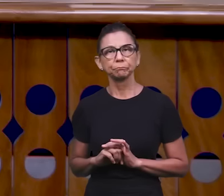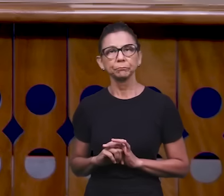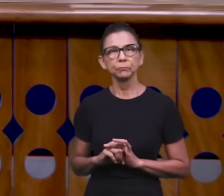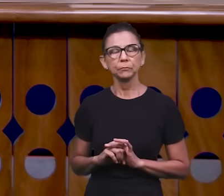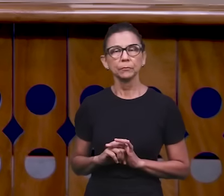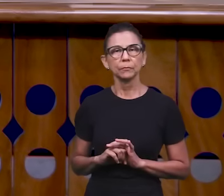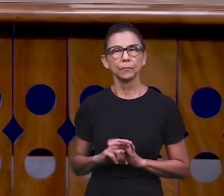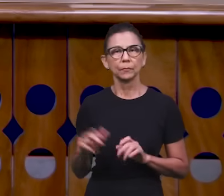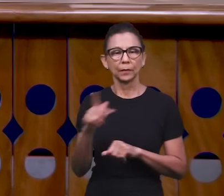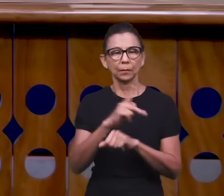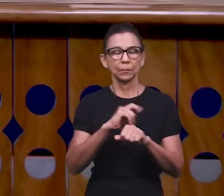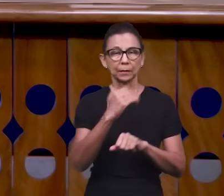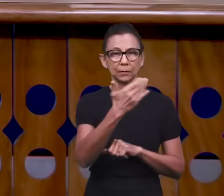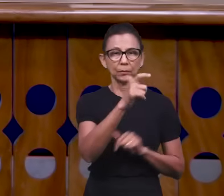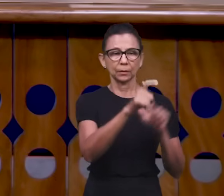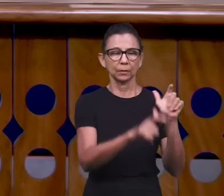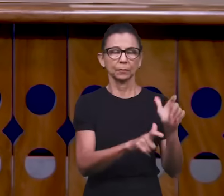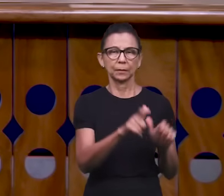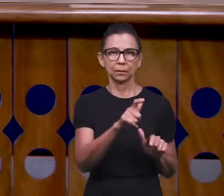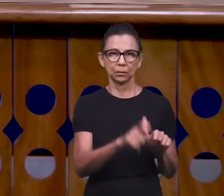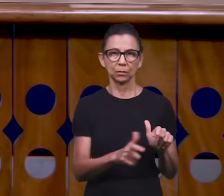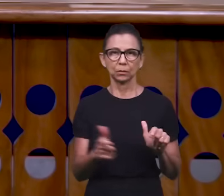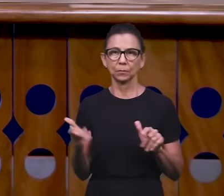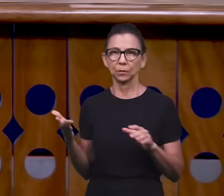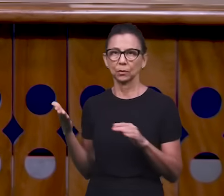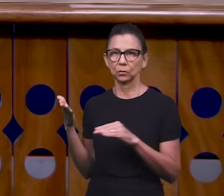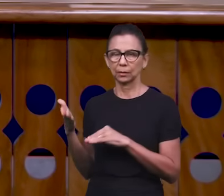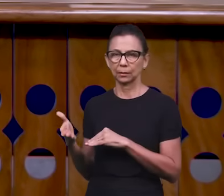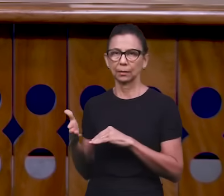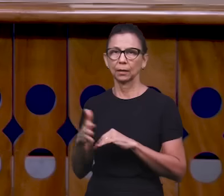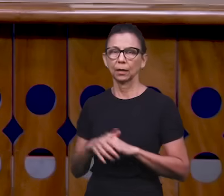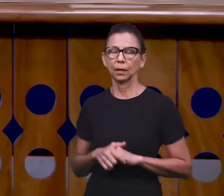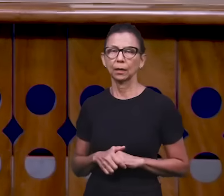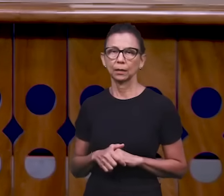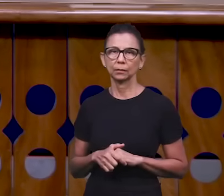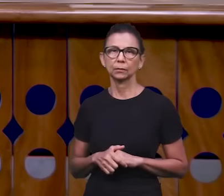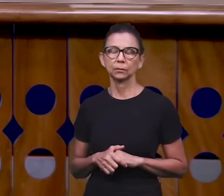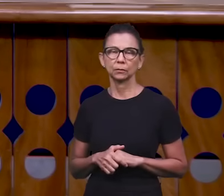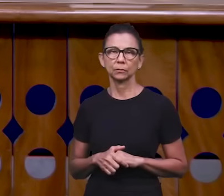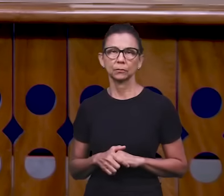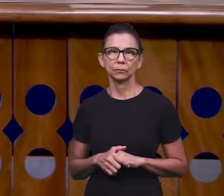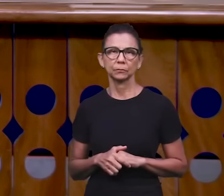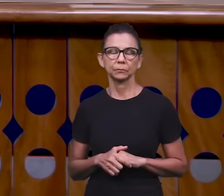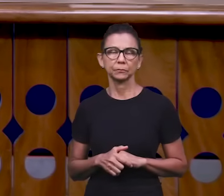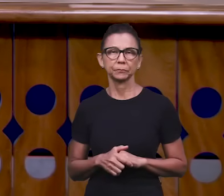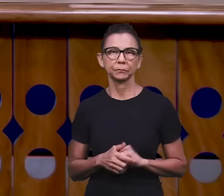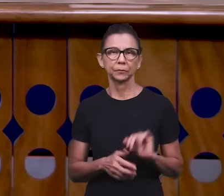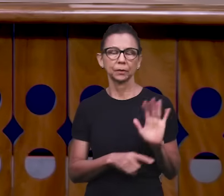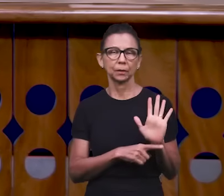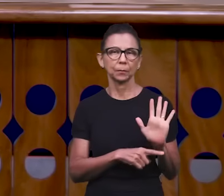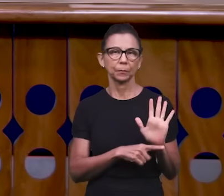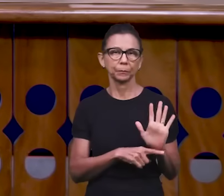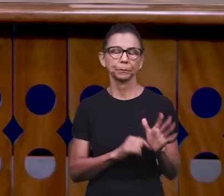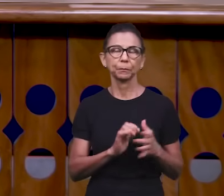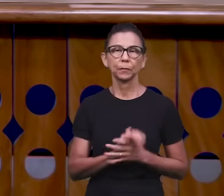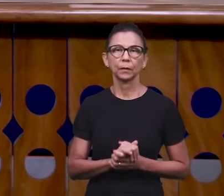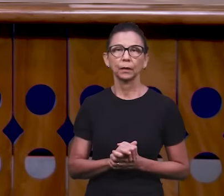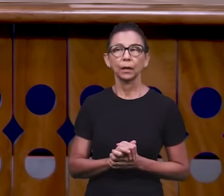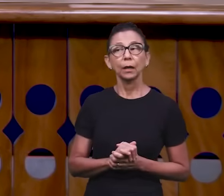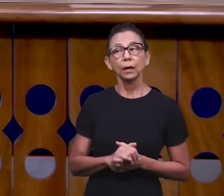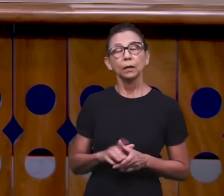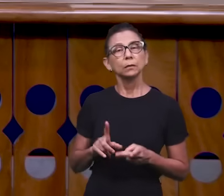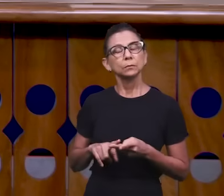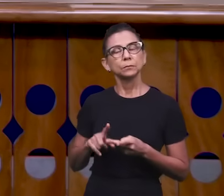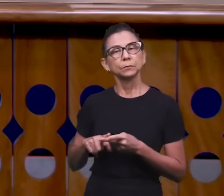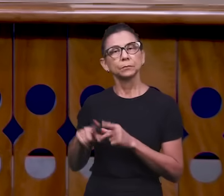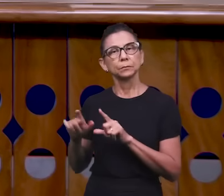para pessoas, aqueles que estão no exterior, podem acessar aqui o nosso atendimento através desse QR Code. Tem também um próximo QR Code que